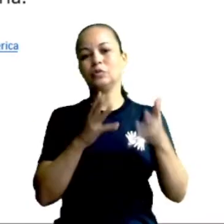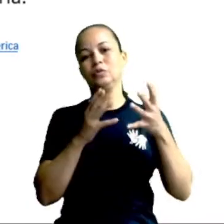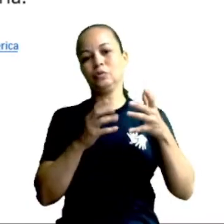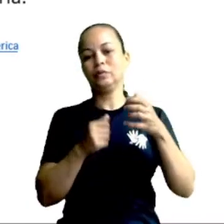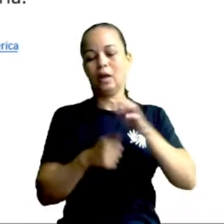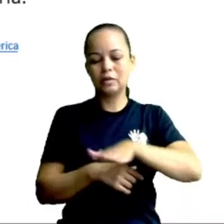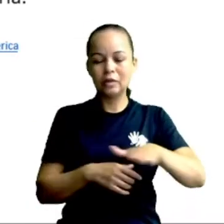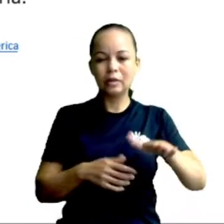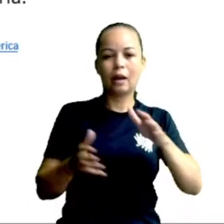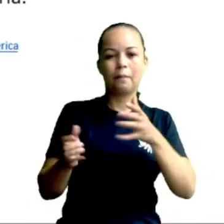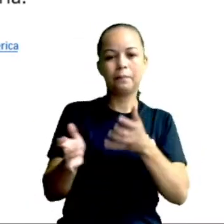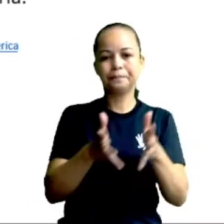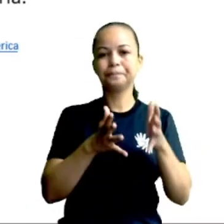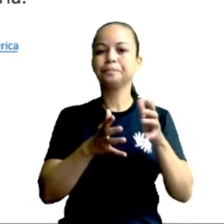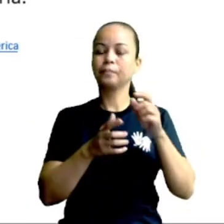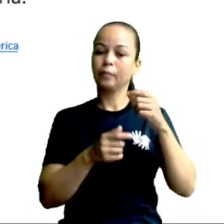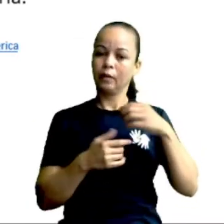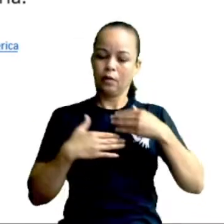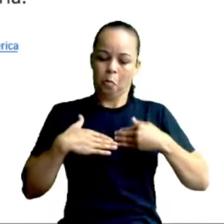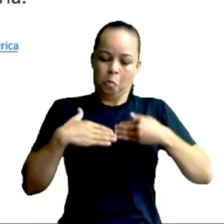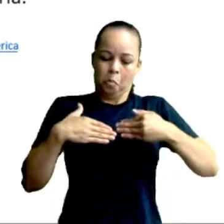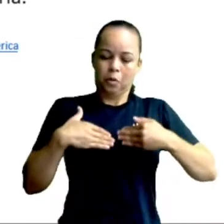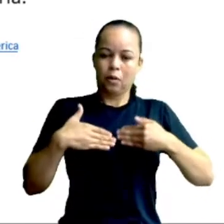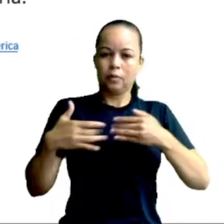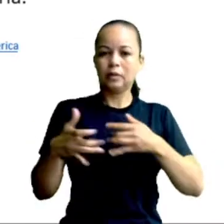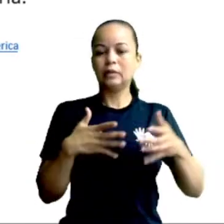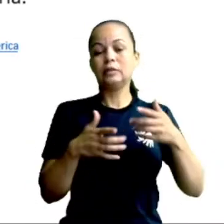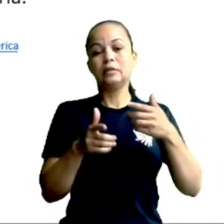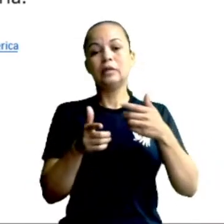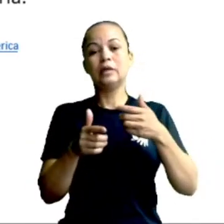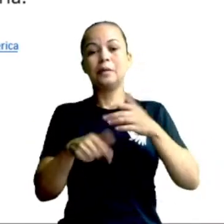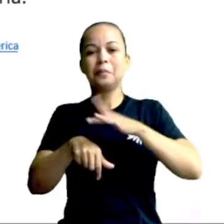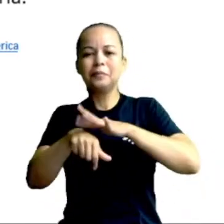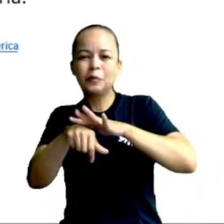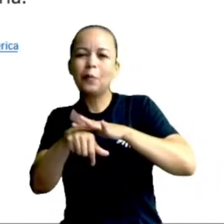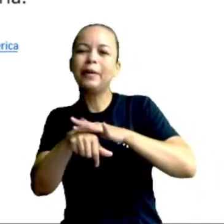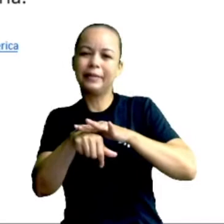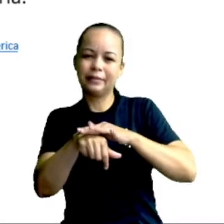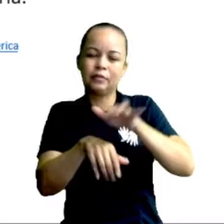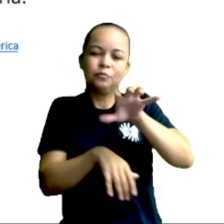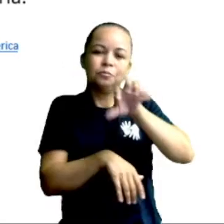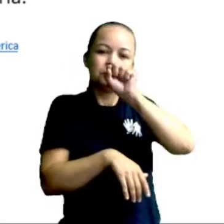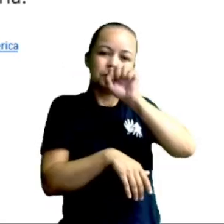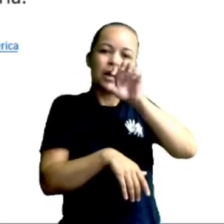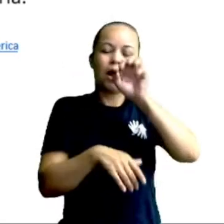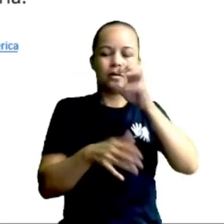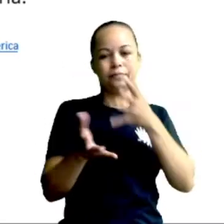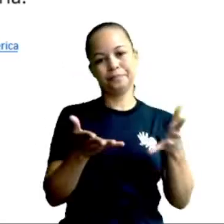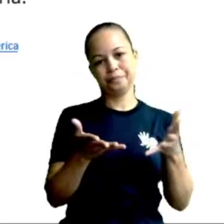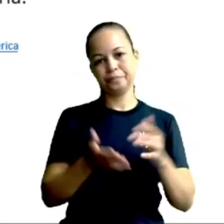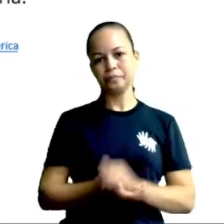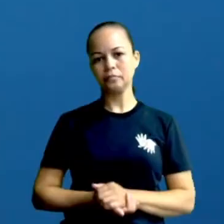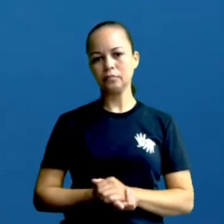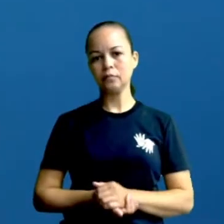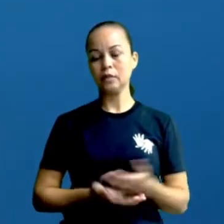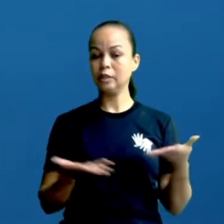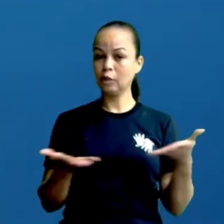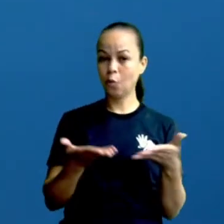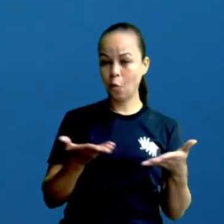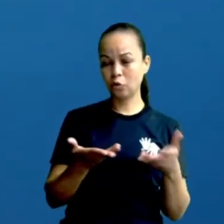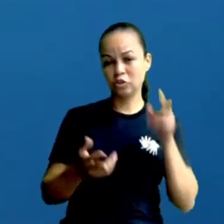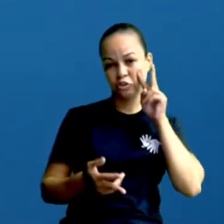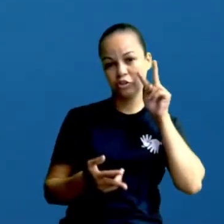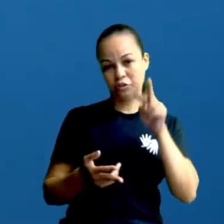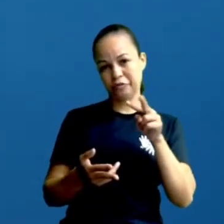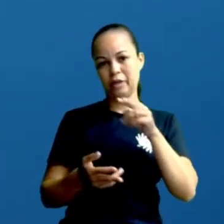uma diminuição da capacidade pulmonar com um aumento de episódios de doenças respiratórias. Então hoje é muito comum a gente ver os